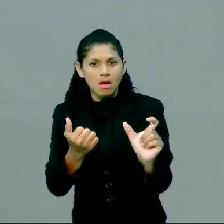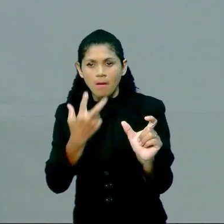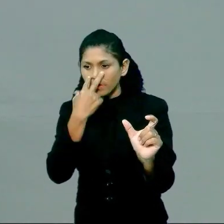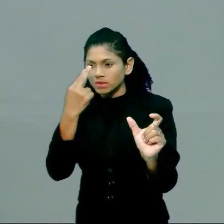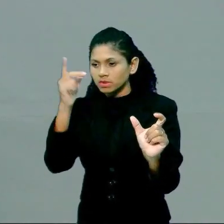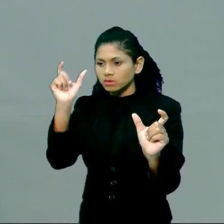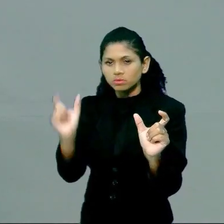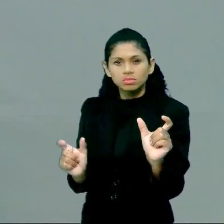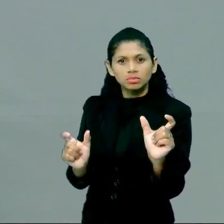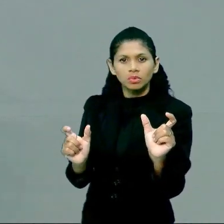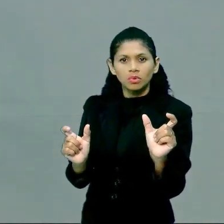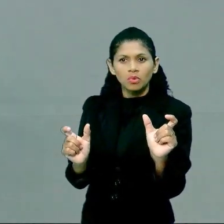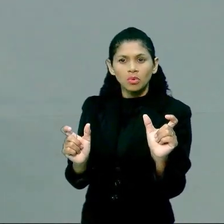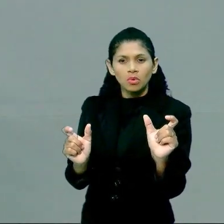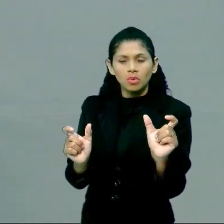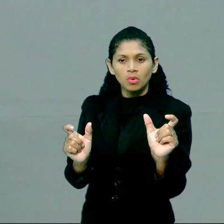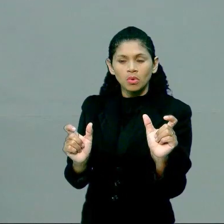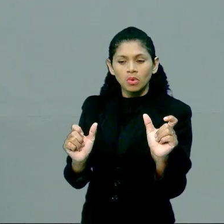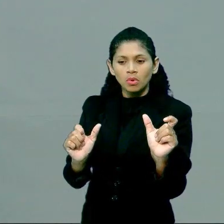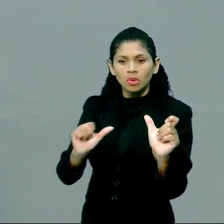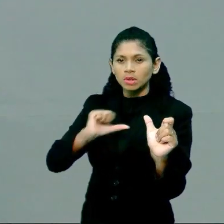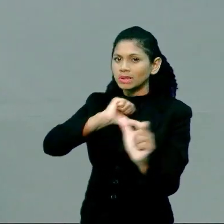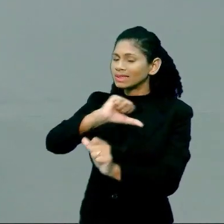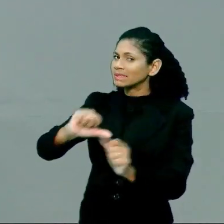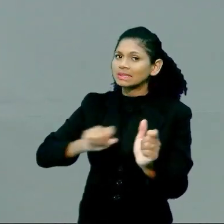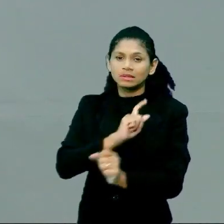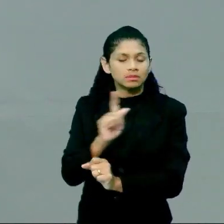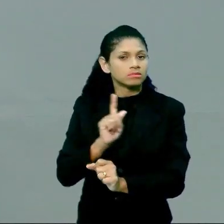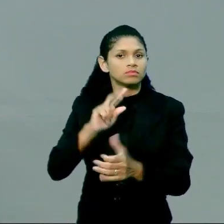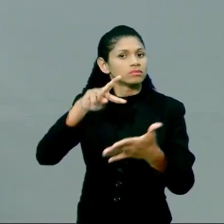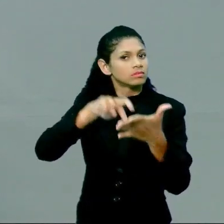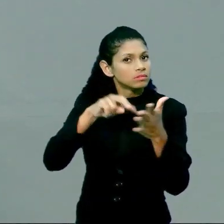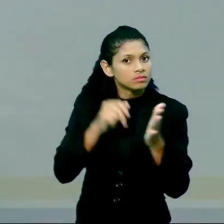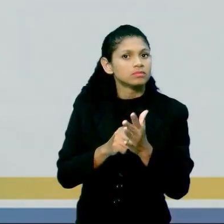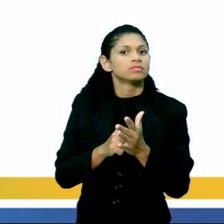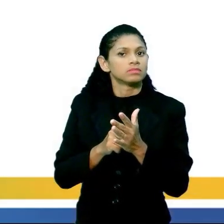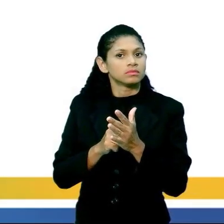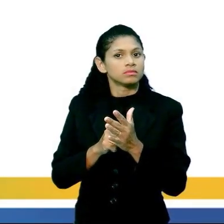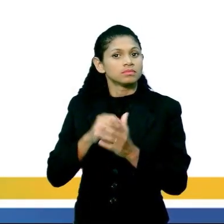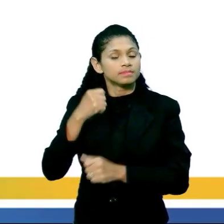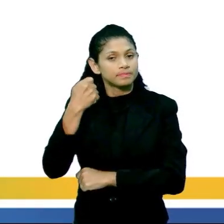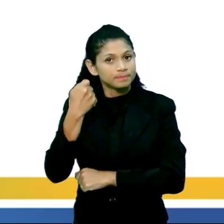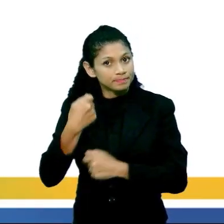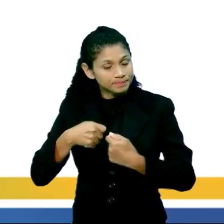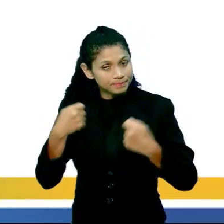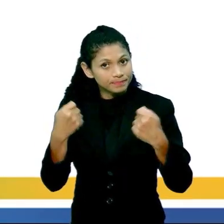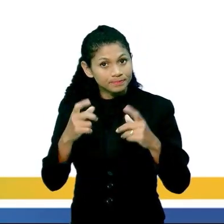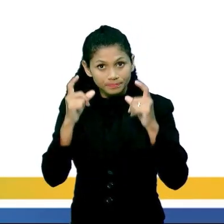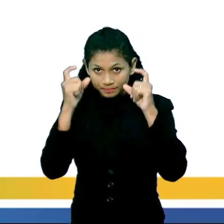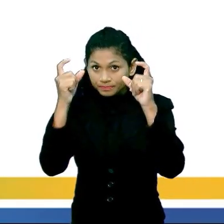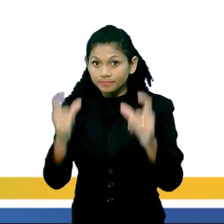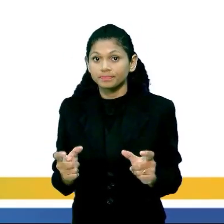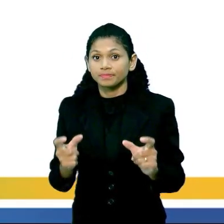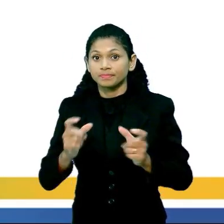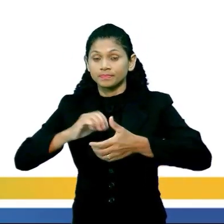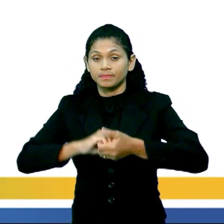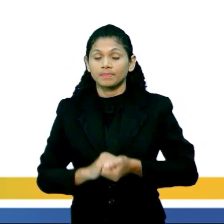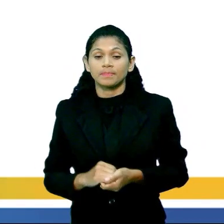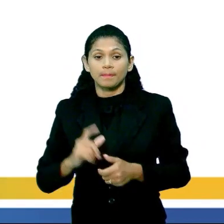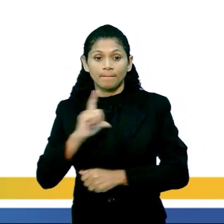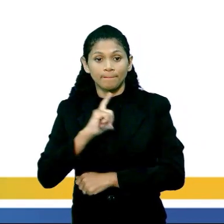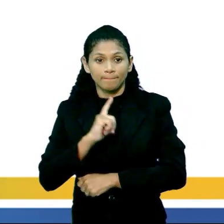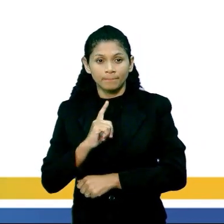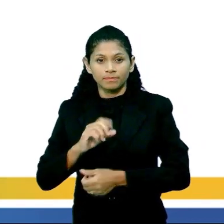conteúdo e que você saiba, tá? Não somente para o Enem, mas para a vida. Então, observe, nós